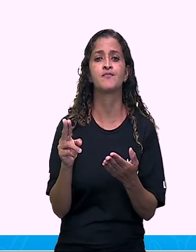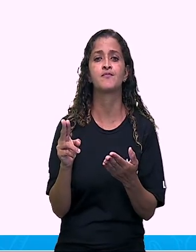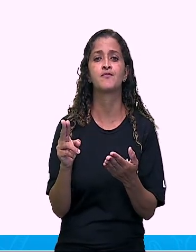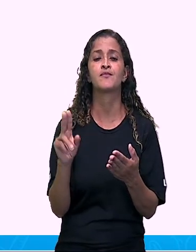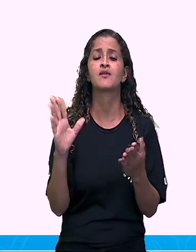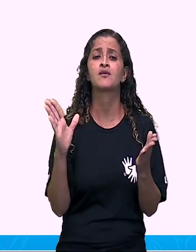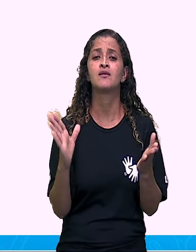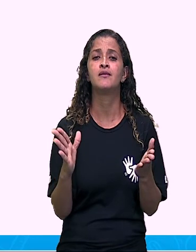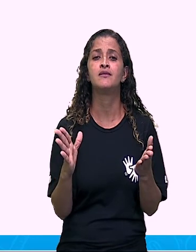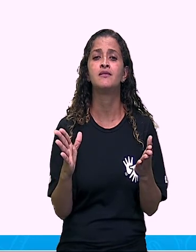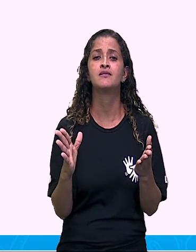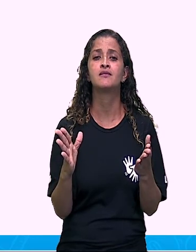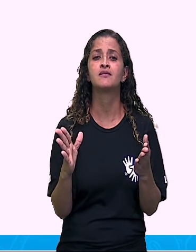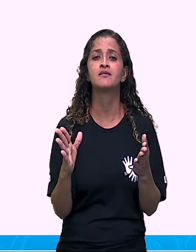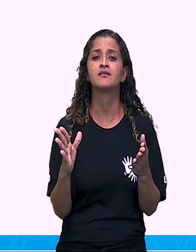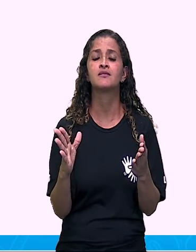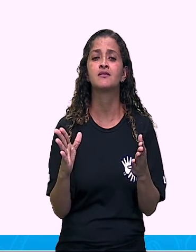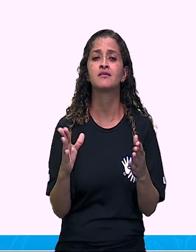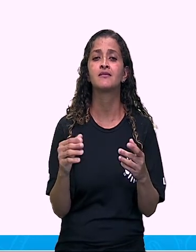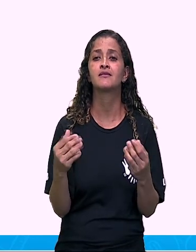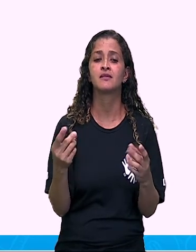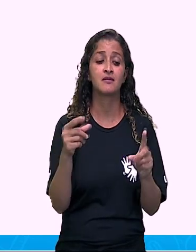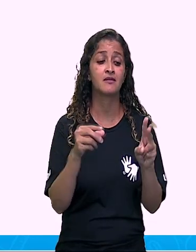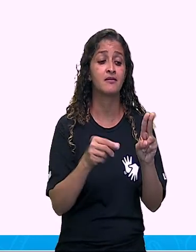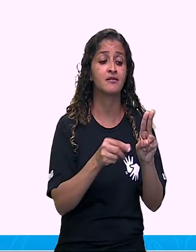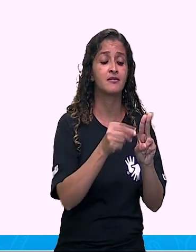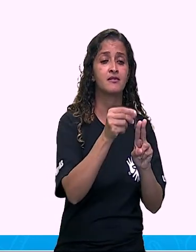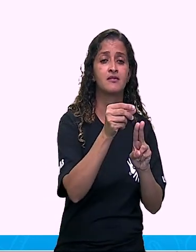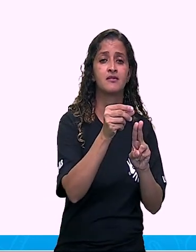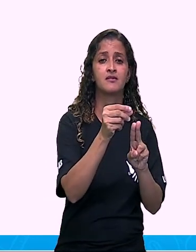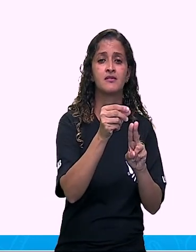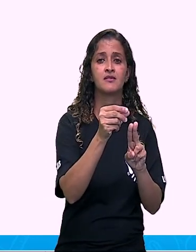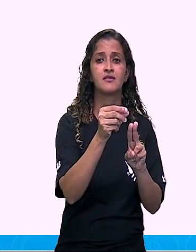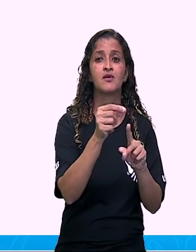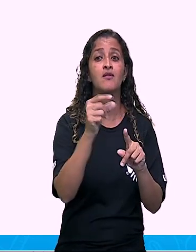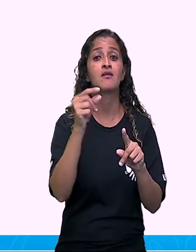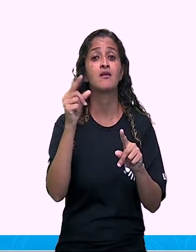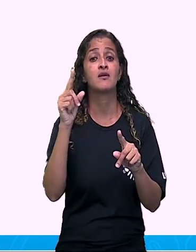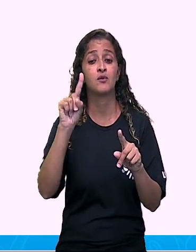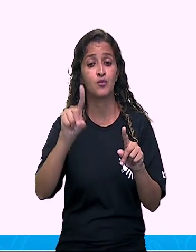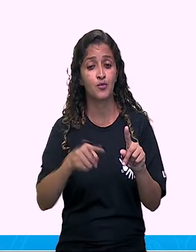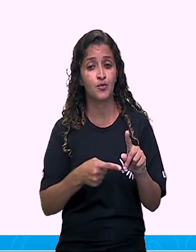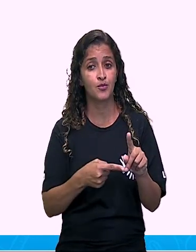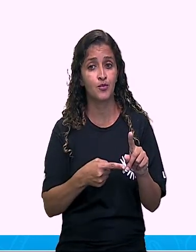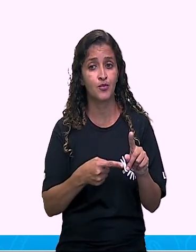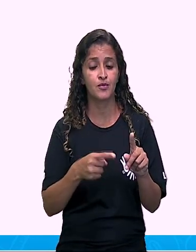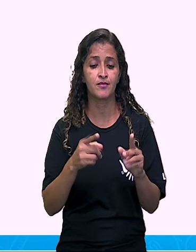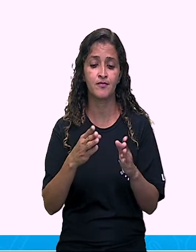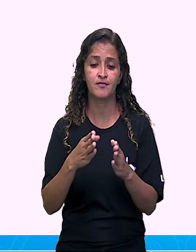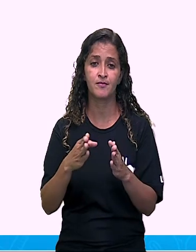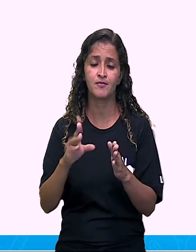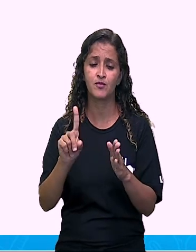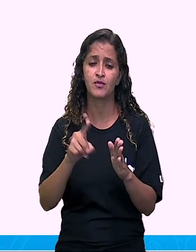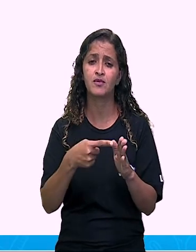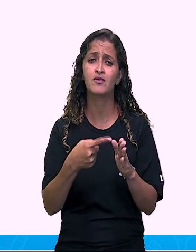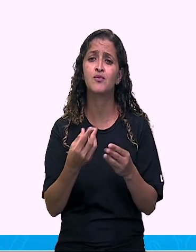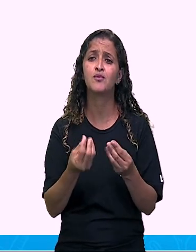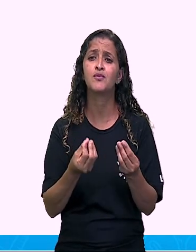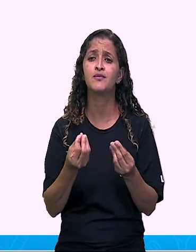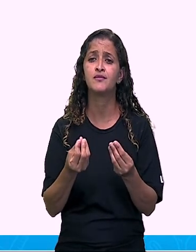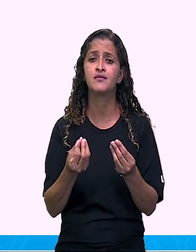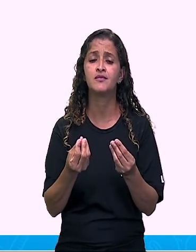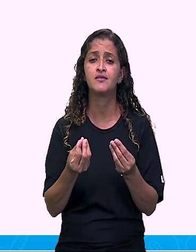E agora, dezena, que é a próxima casa? 2 dezenas. E como que nós